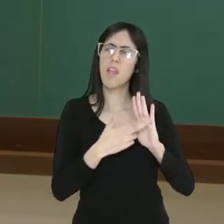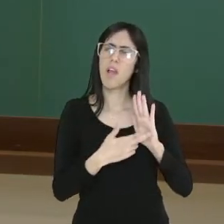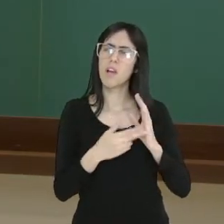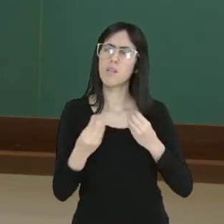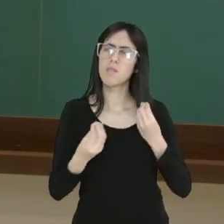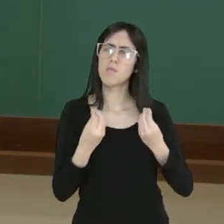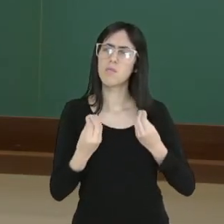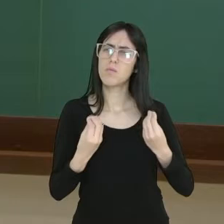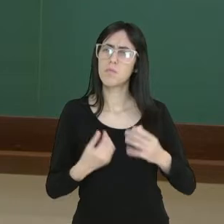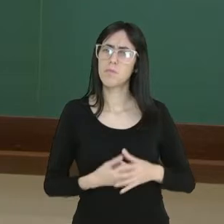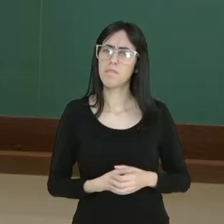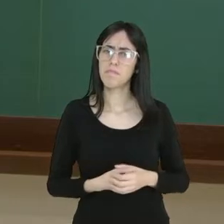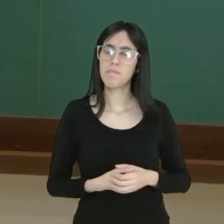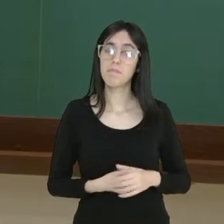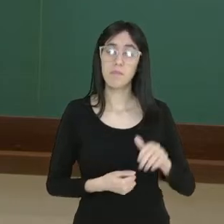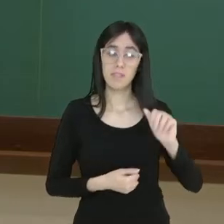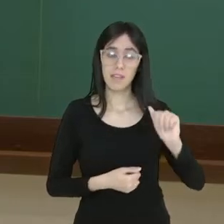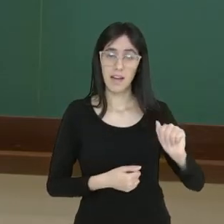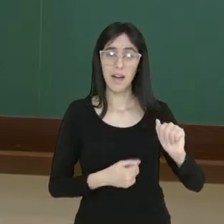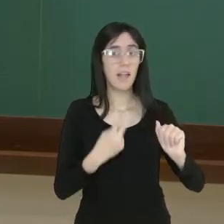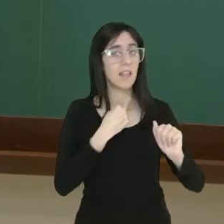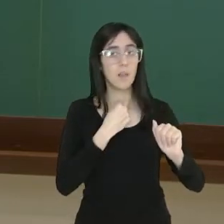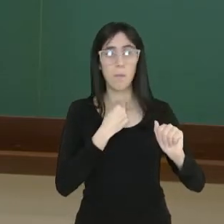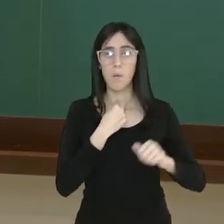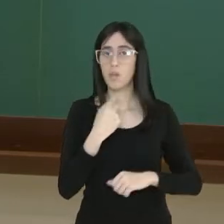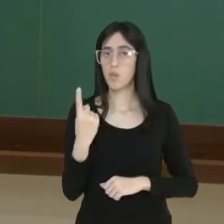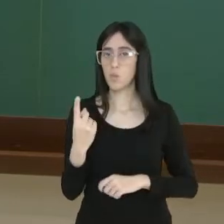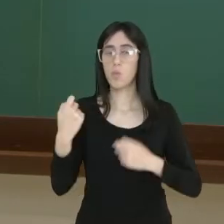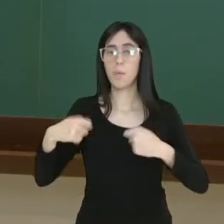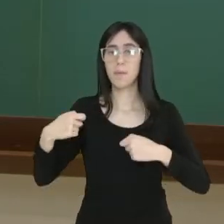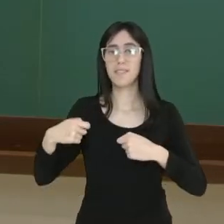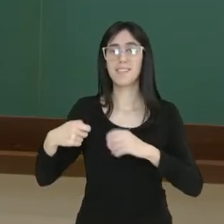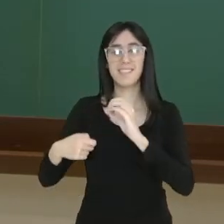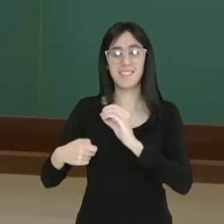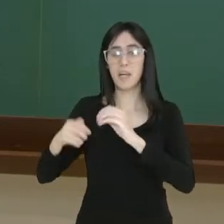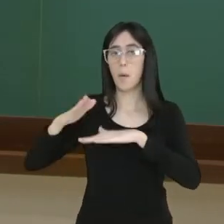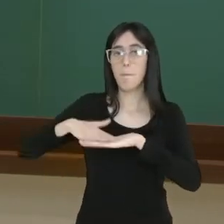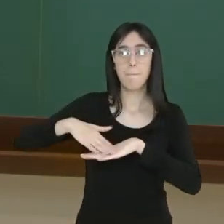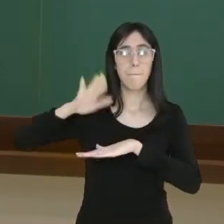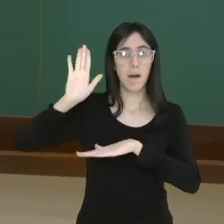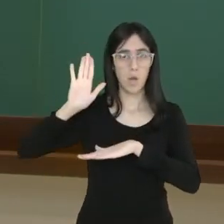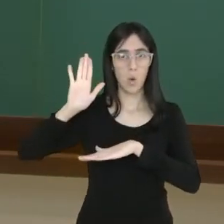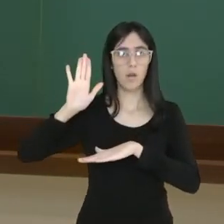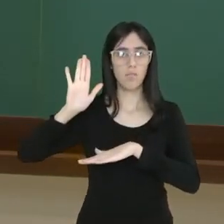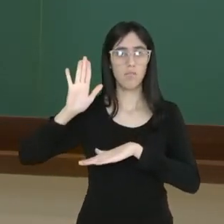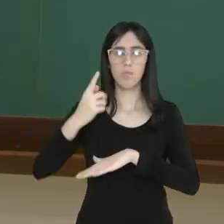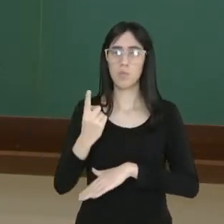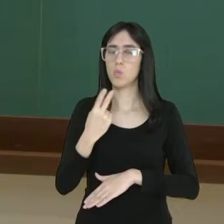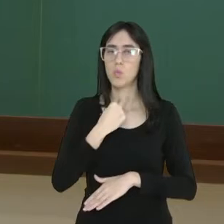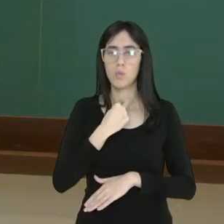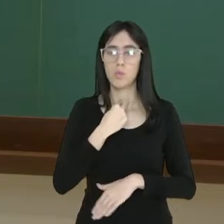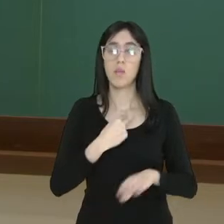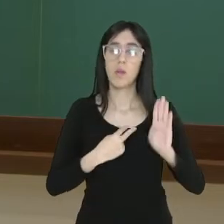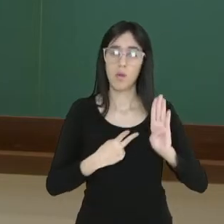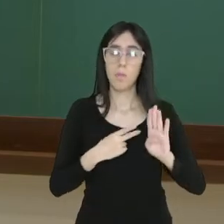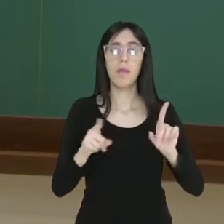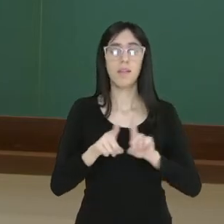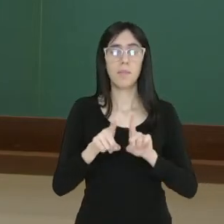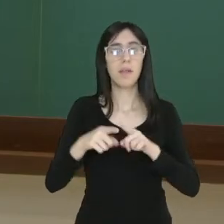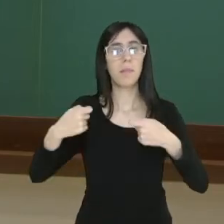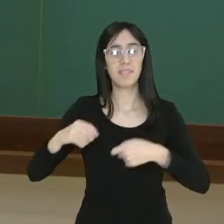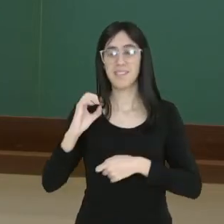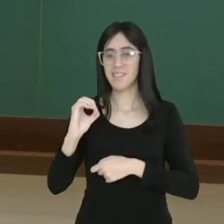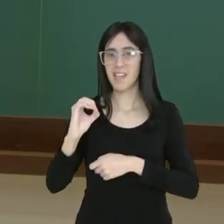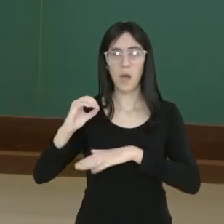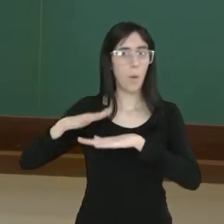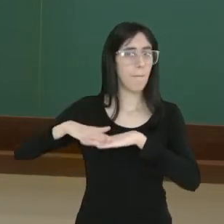de existência? Que o meu A tem que ser maior do que 0, que o meu A tem que ser diferente de 1 e que o meu B também precisa ser maior do que